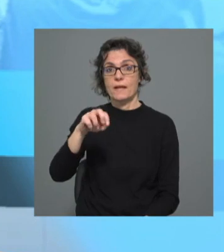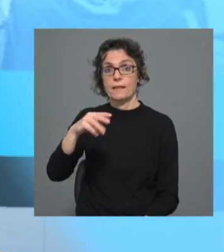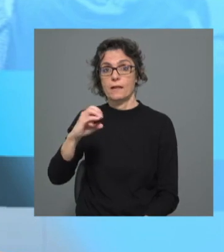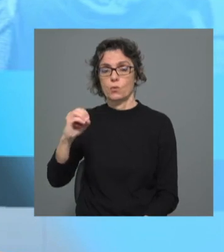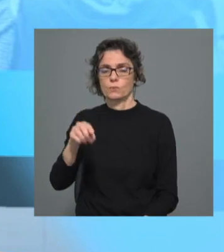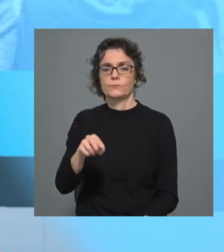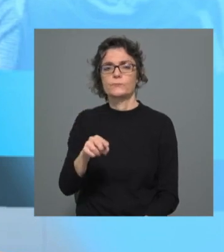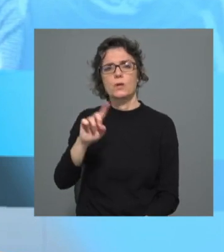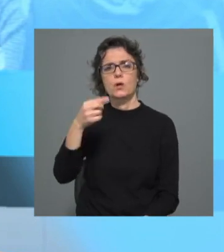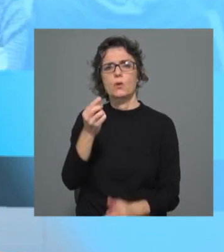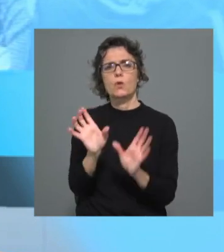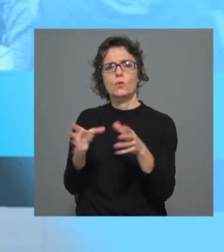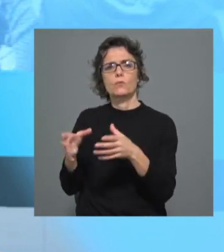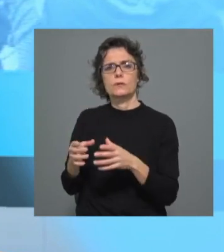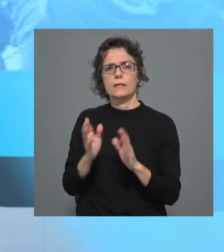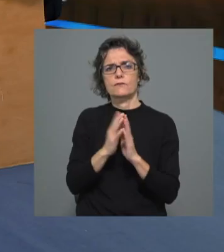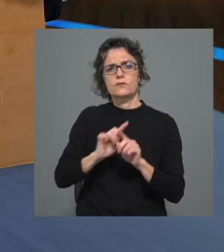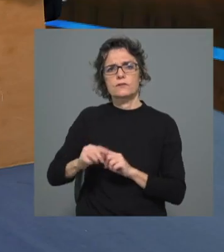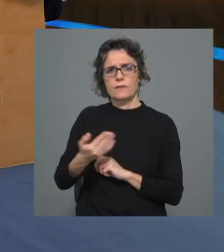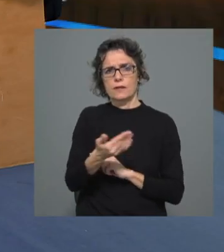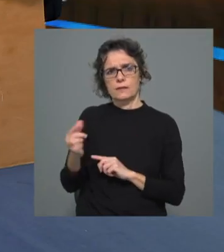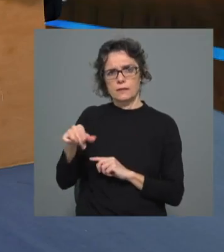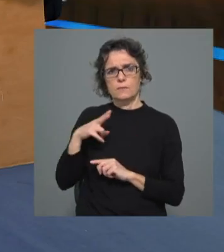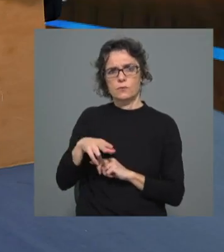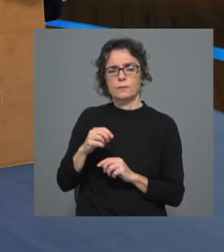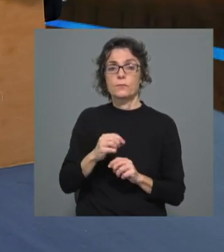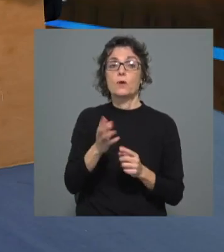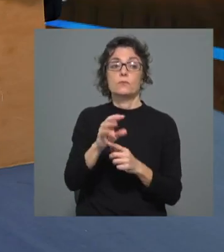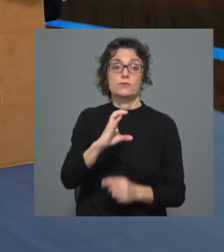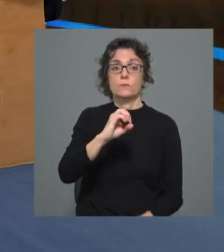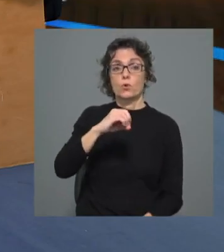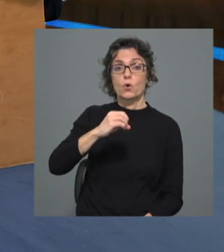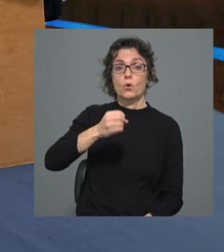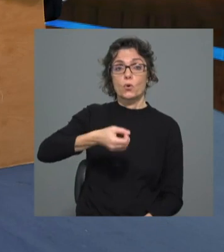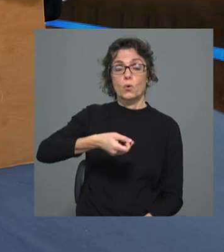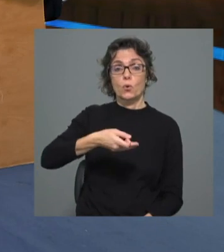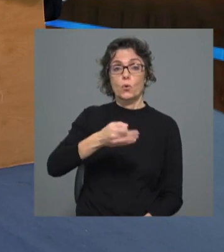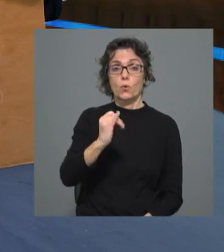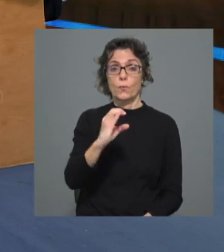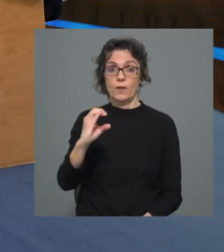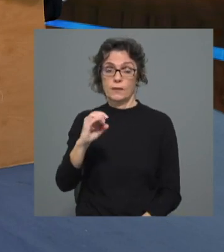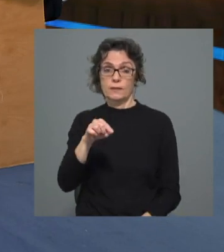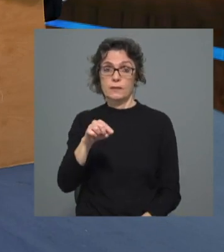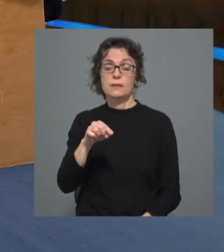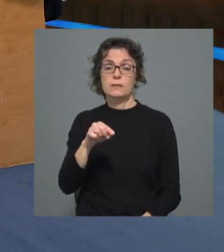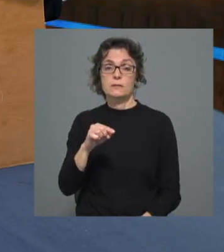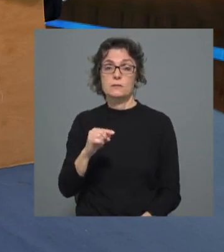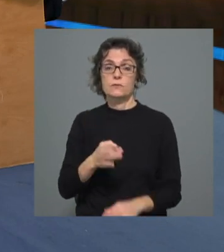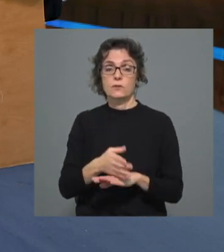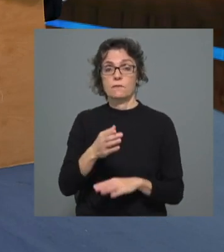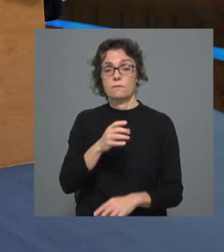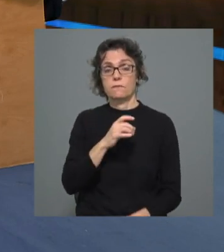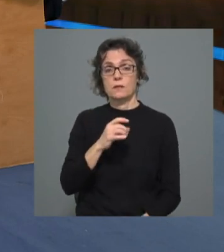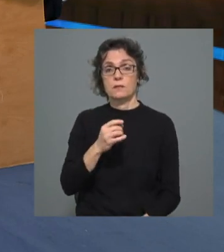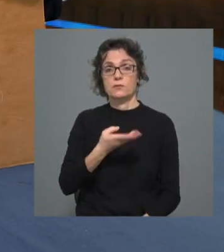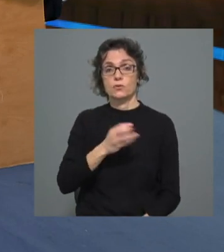outras confissões religiosas? As comunidades, o COPIC, portanto, através do Dom Jorge Pina Cabral,